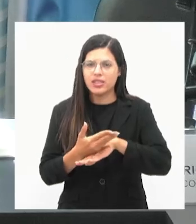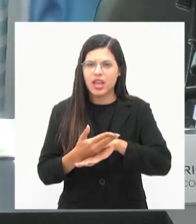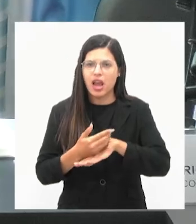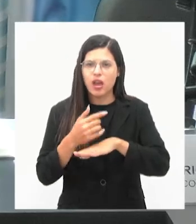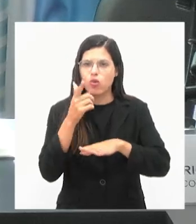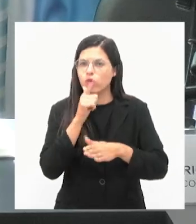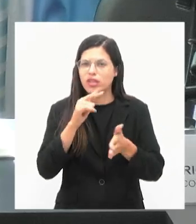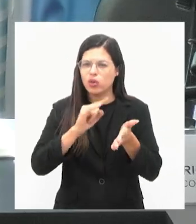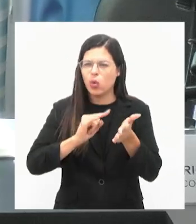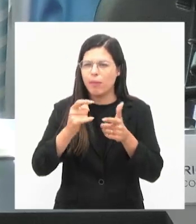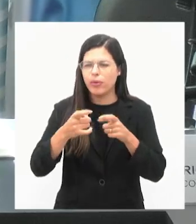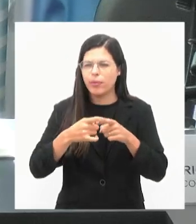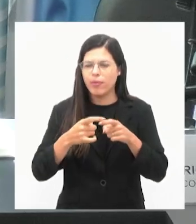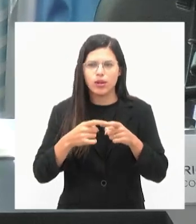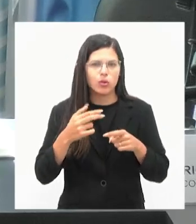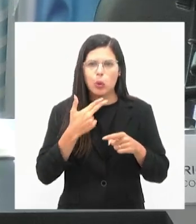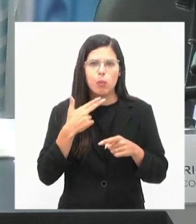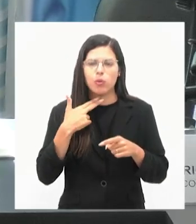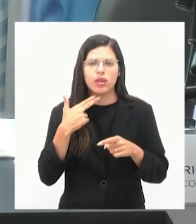tem outro. Só tem um.